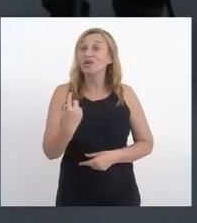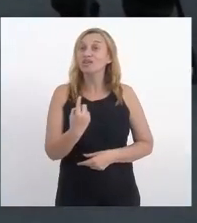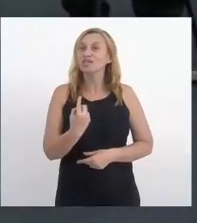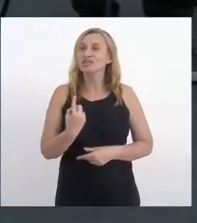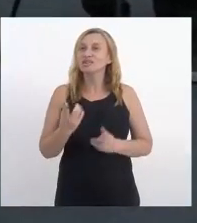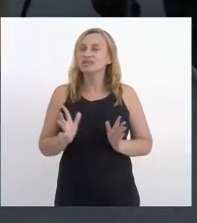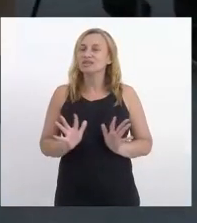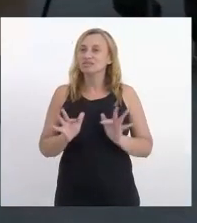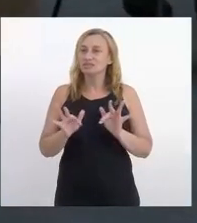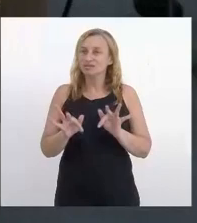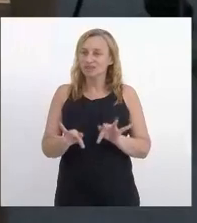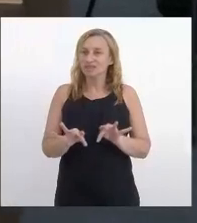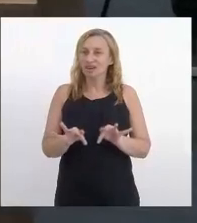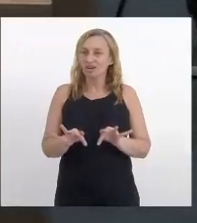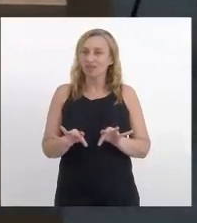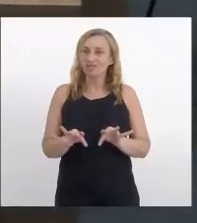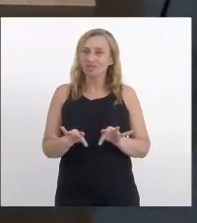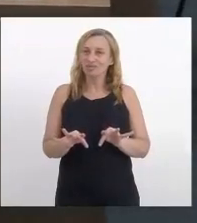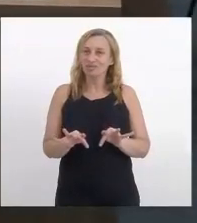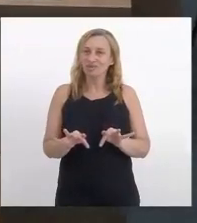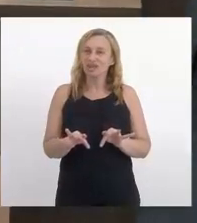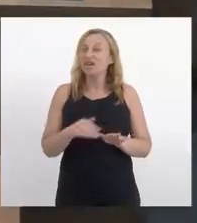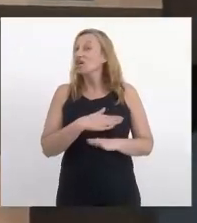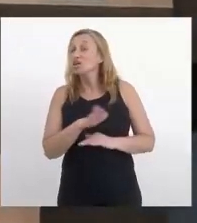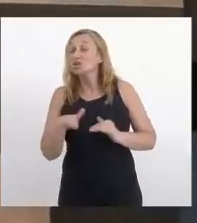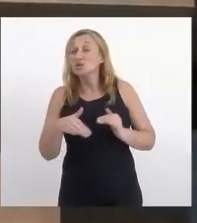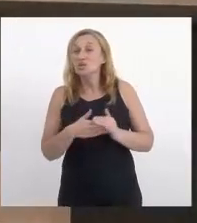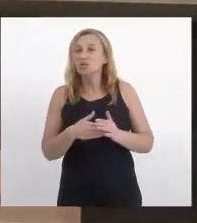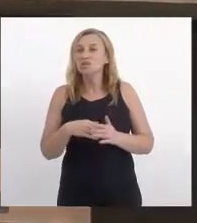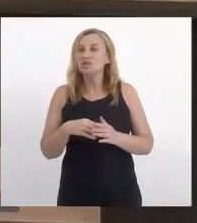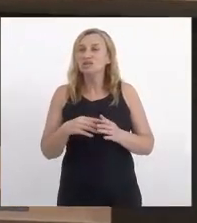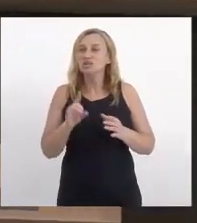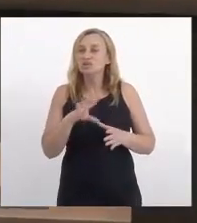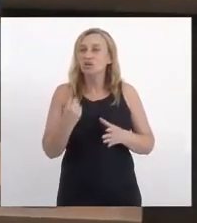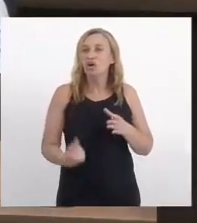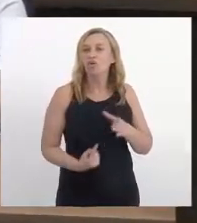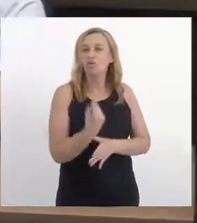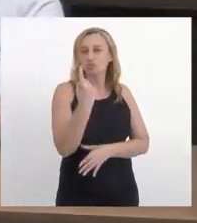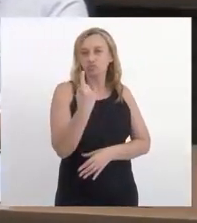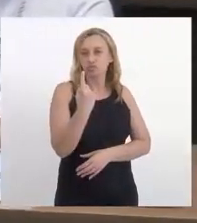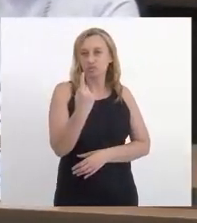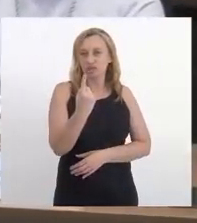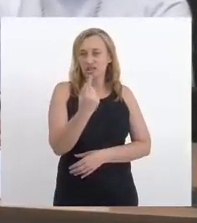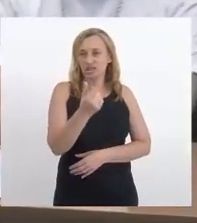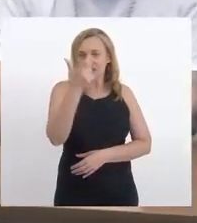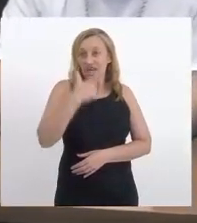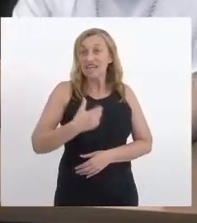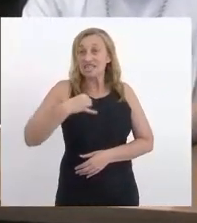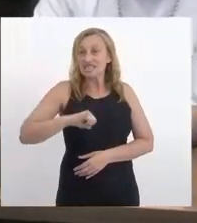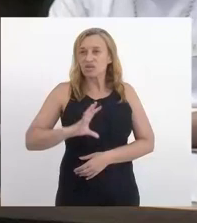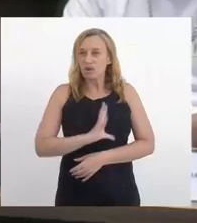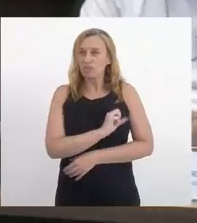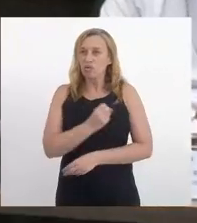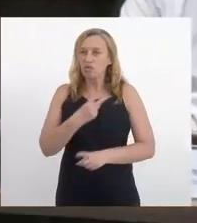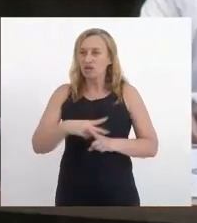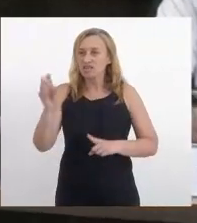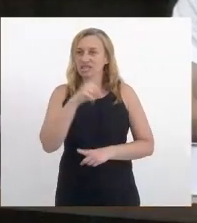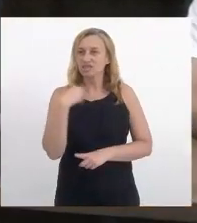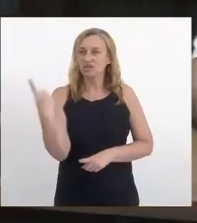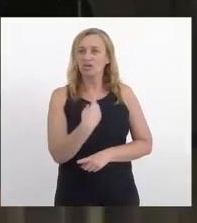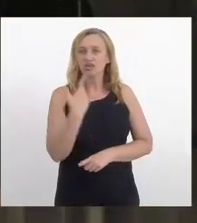final e ao cabo, um. Que todos sejam um. Porque se o amor vencer, nós